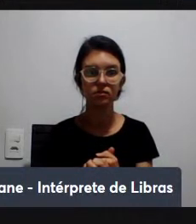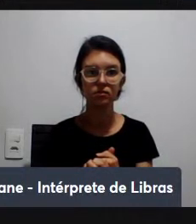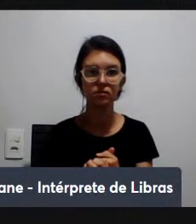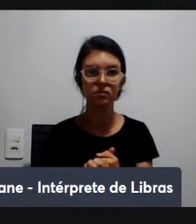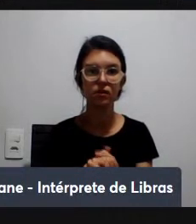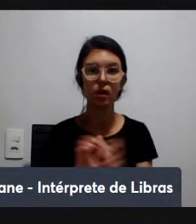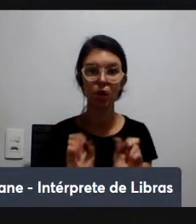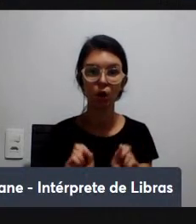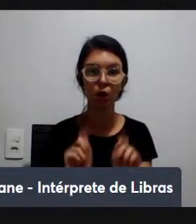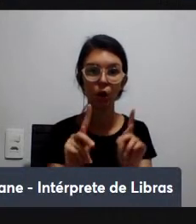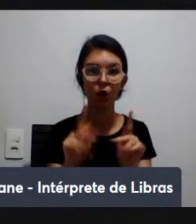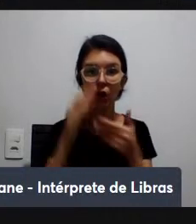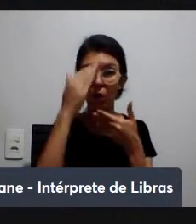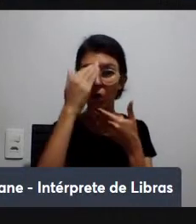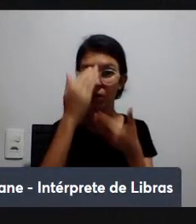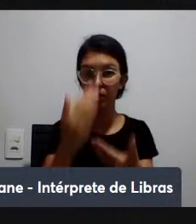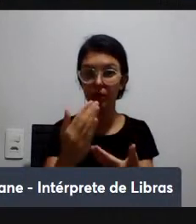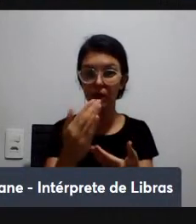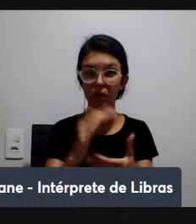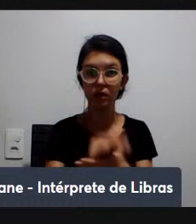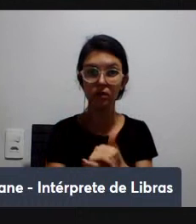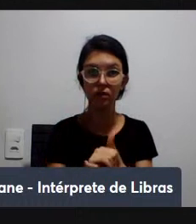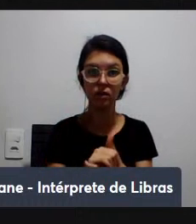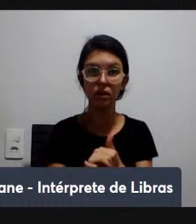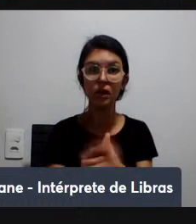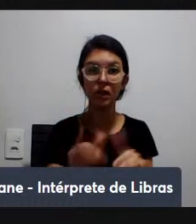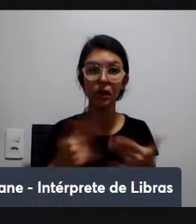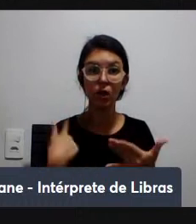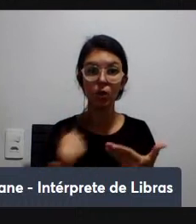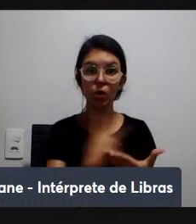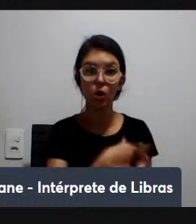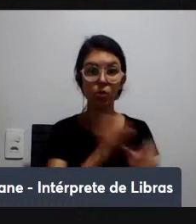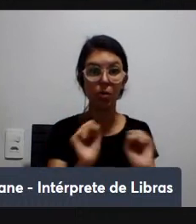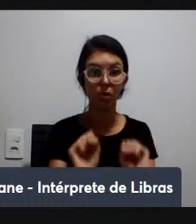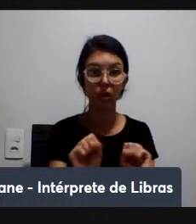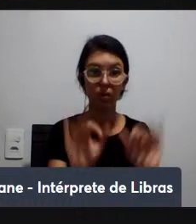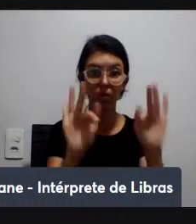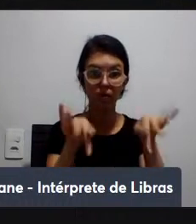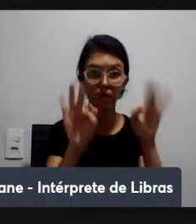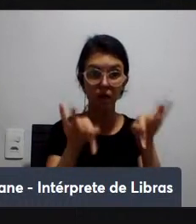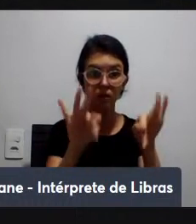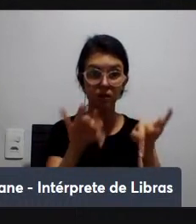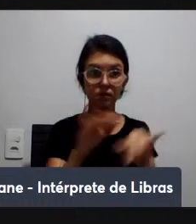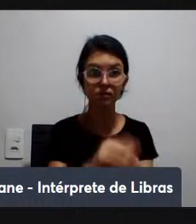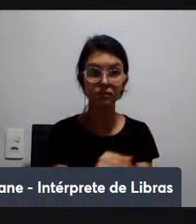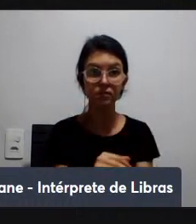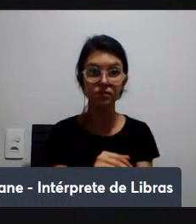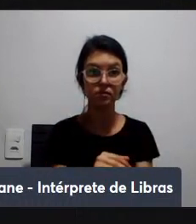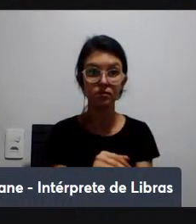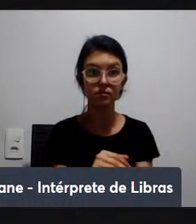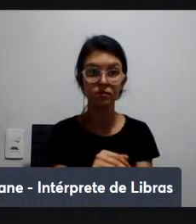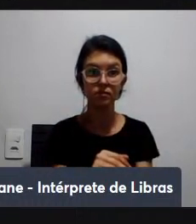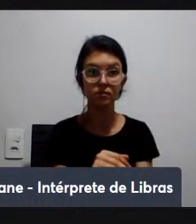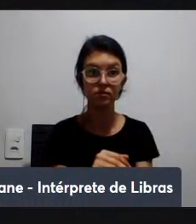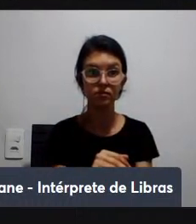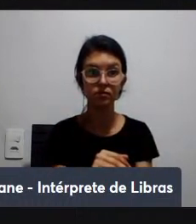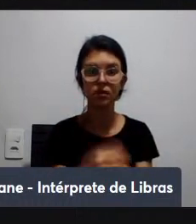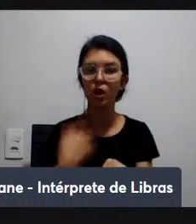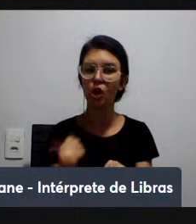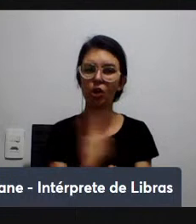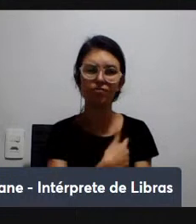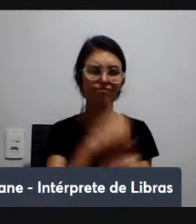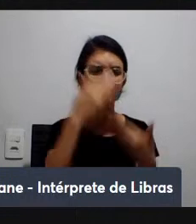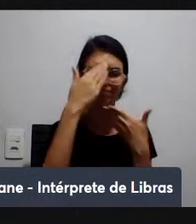Ok, obrigado. Podemos encerrar, professora? Eu acredito que é grato novamente a